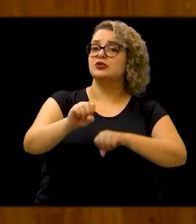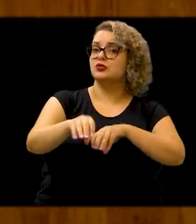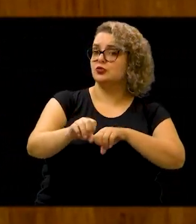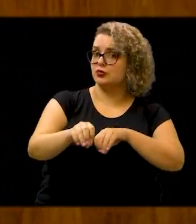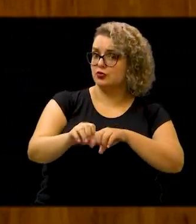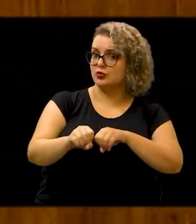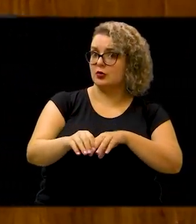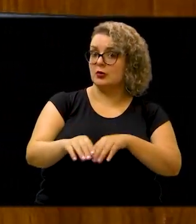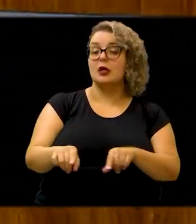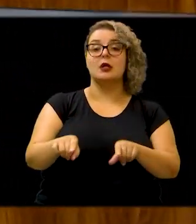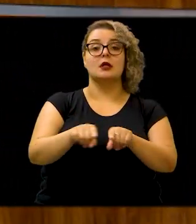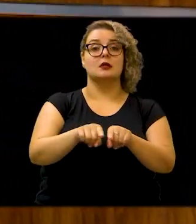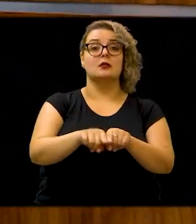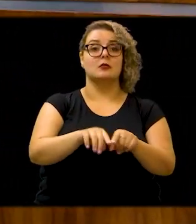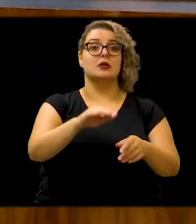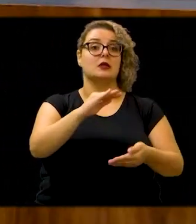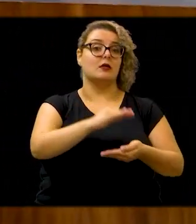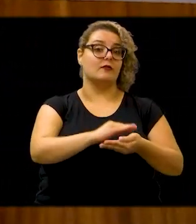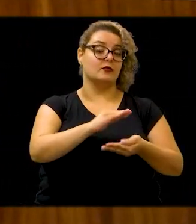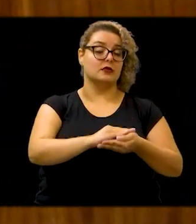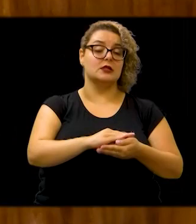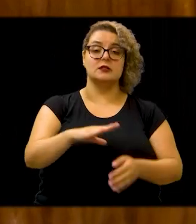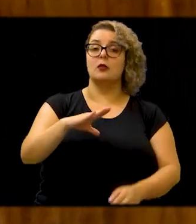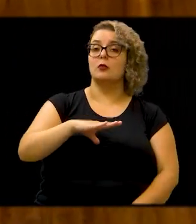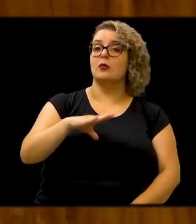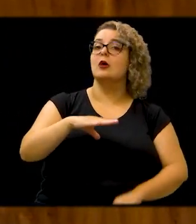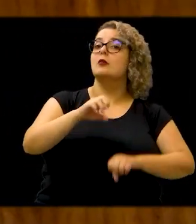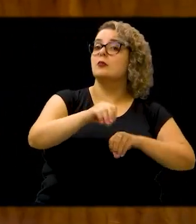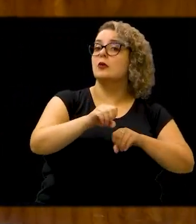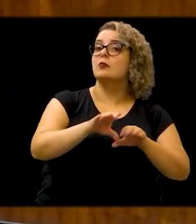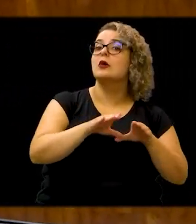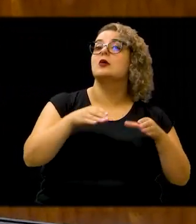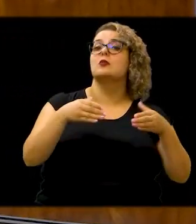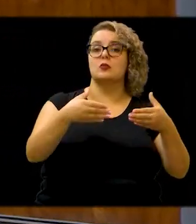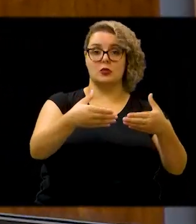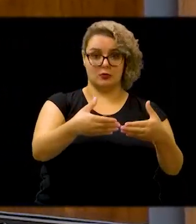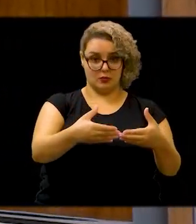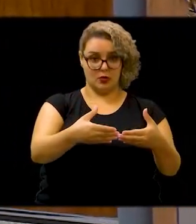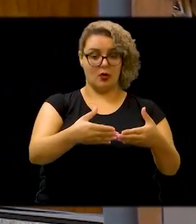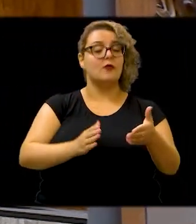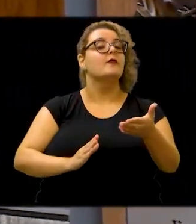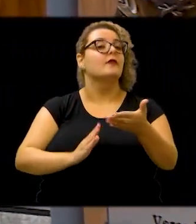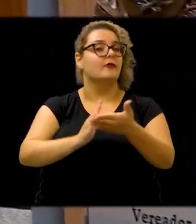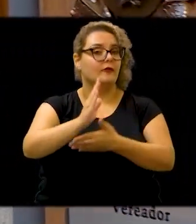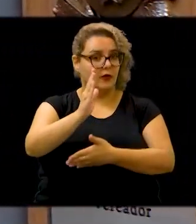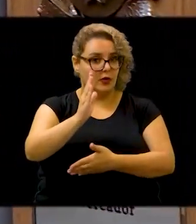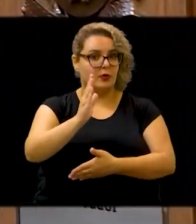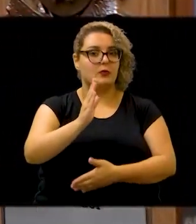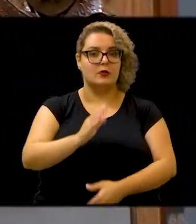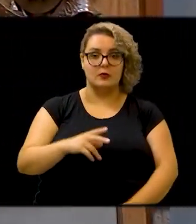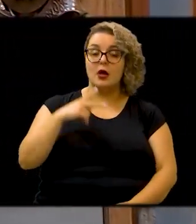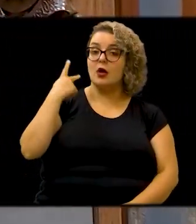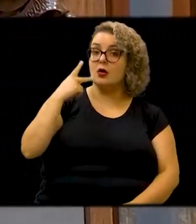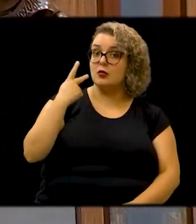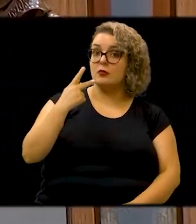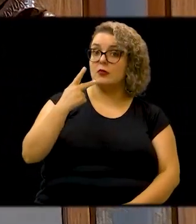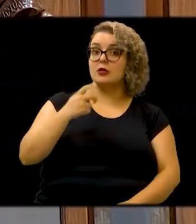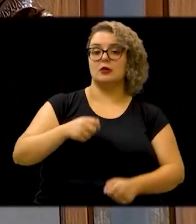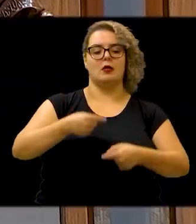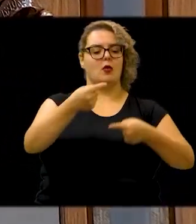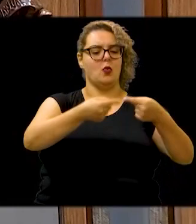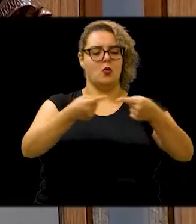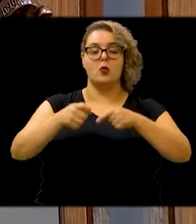de Educação e da Fundação Municipal para Educação Comunitária foi aprovado pelos vereadores